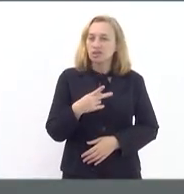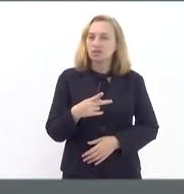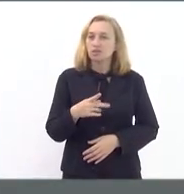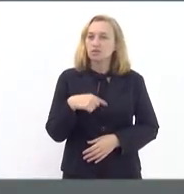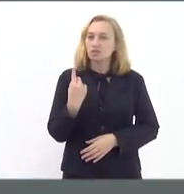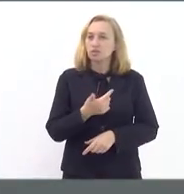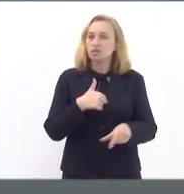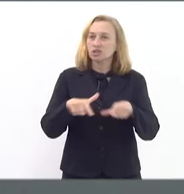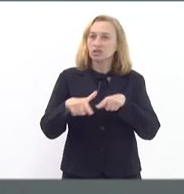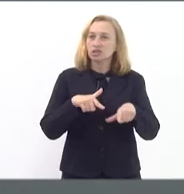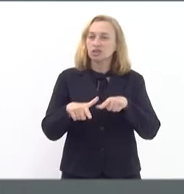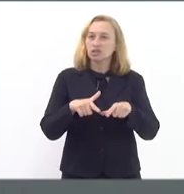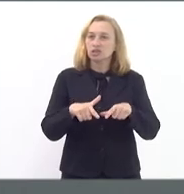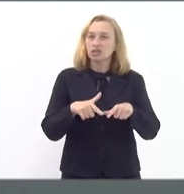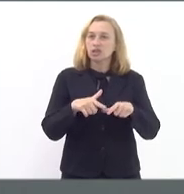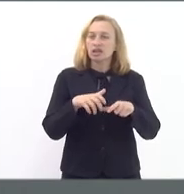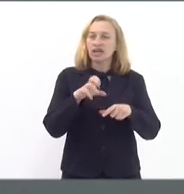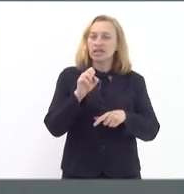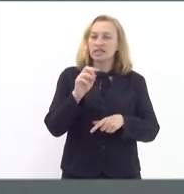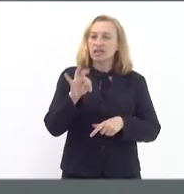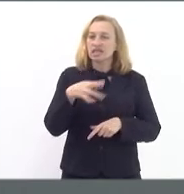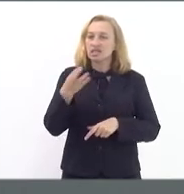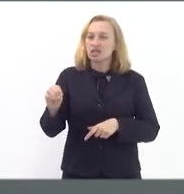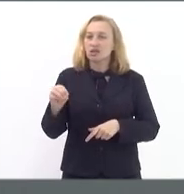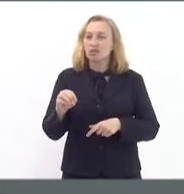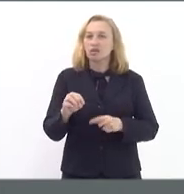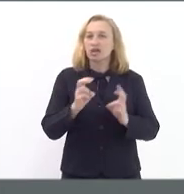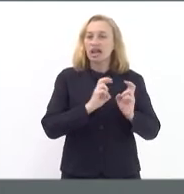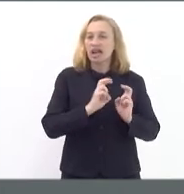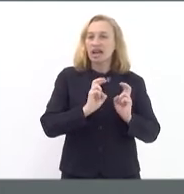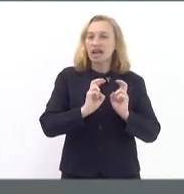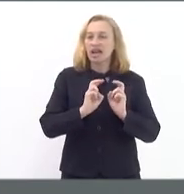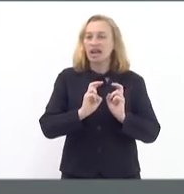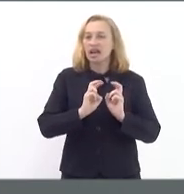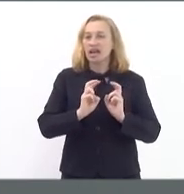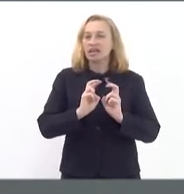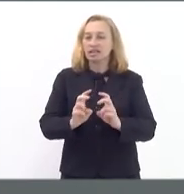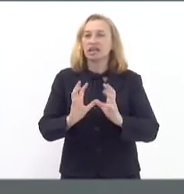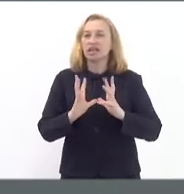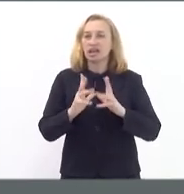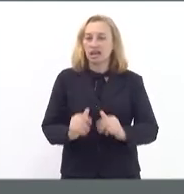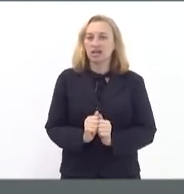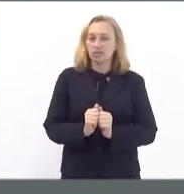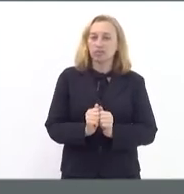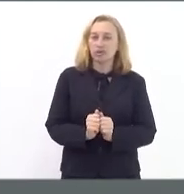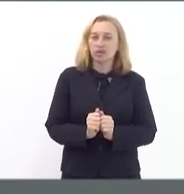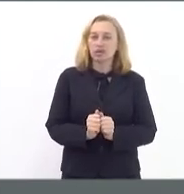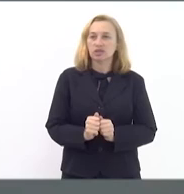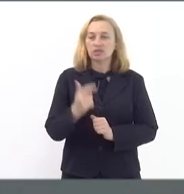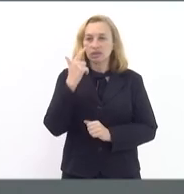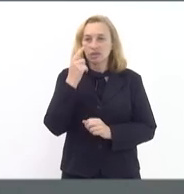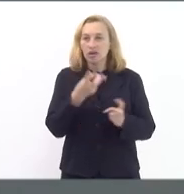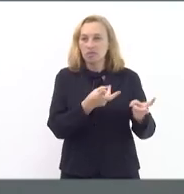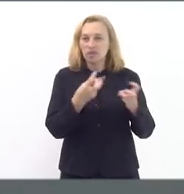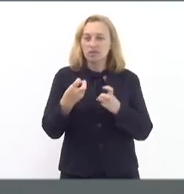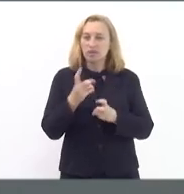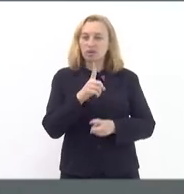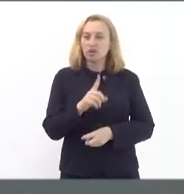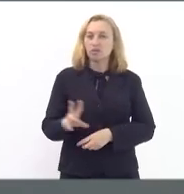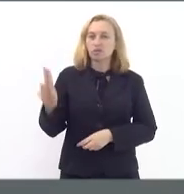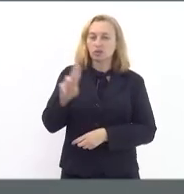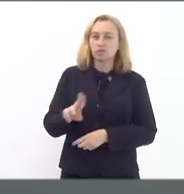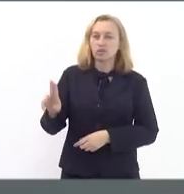operações Estações limpas a gente percebeu que as estações elas são agora não são mais dos usuários